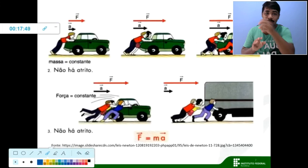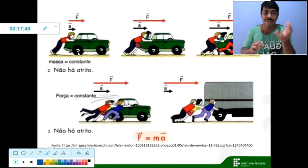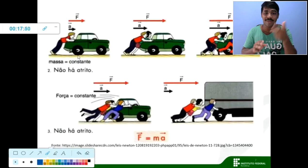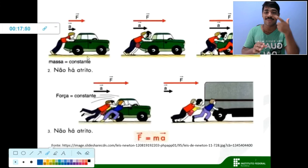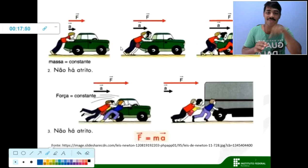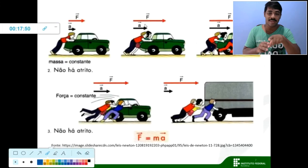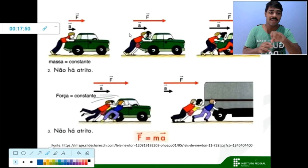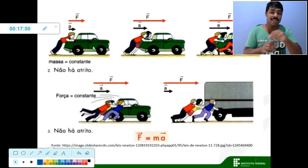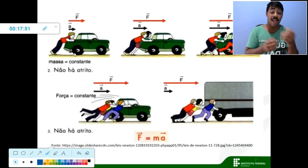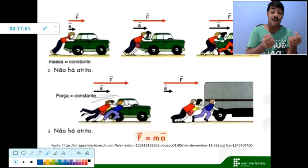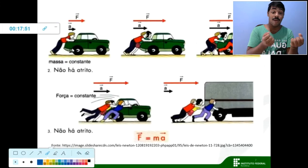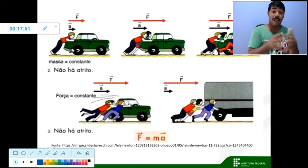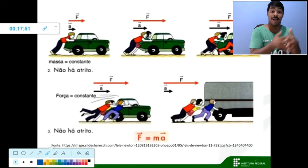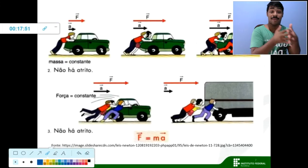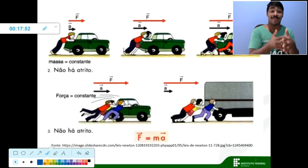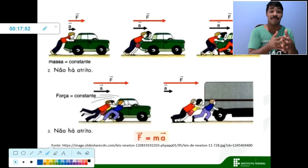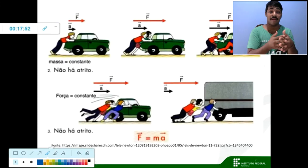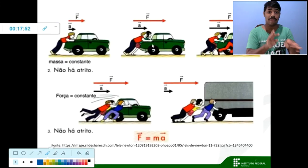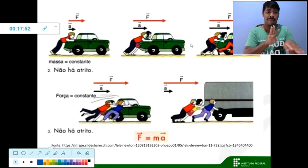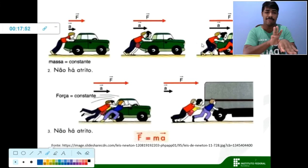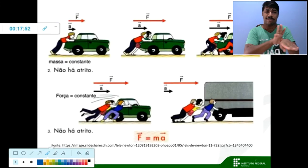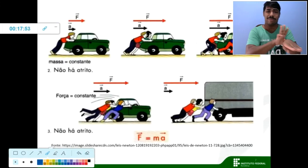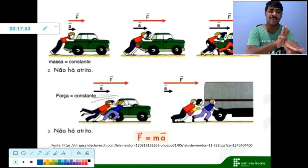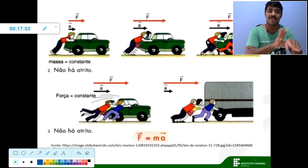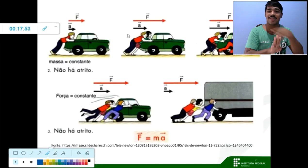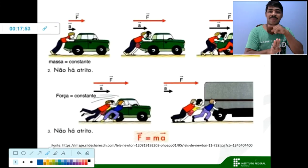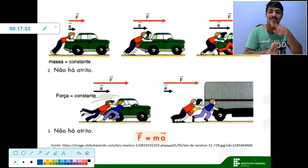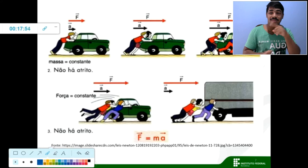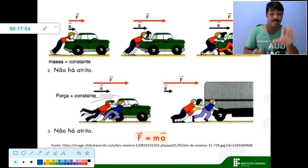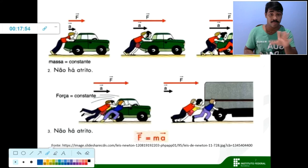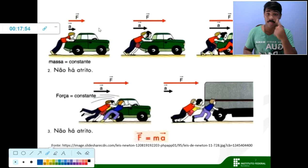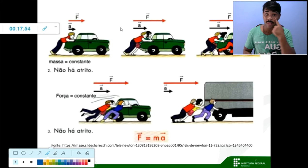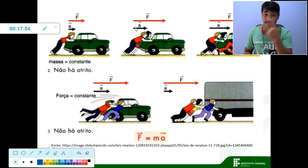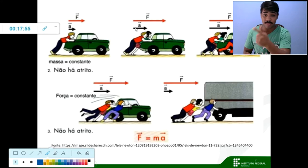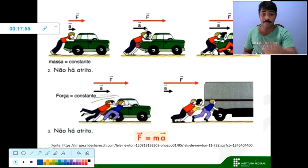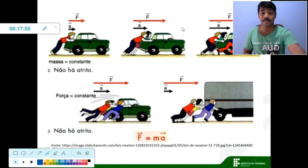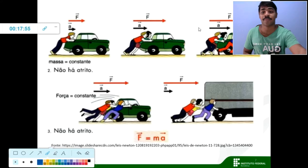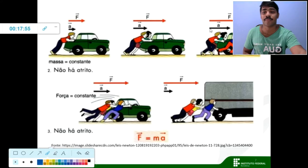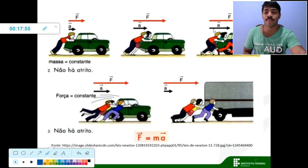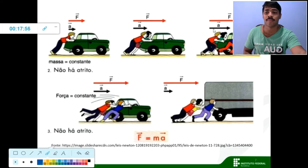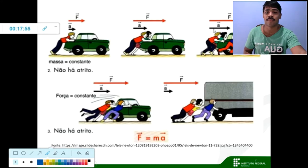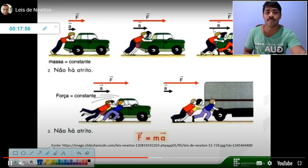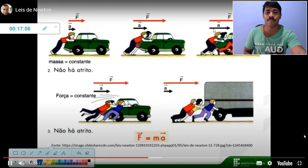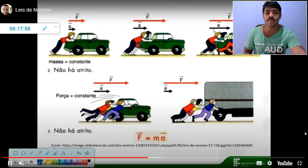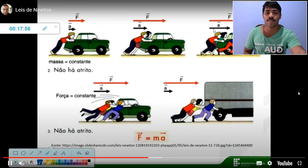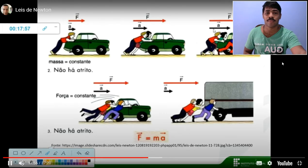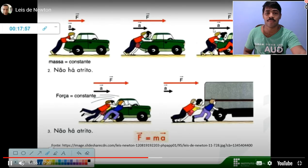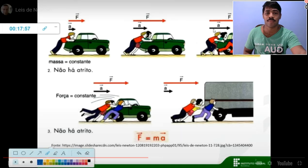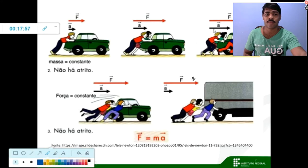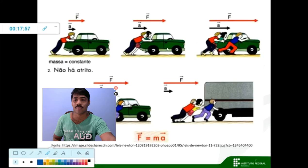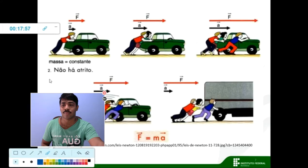fica um pouco mais claro. Então, vamos lá. Conforme eu vou ampliando a força, vai também aumentando e ampliando